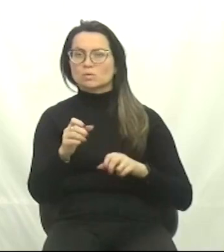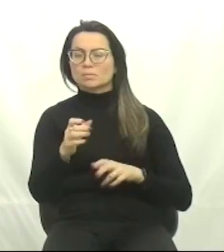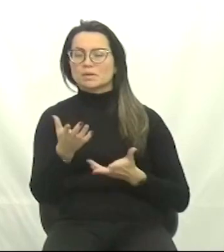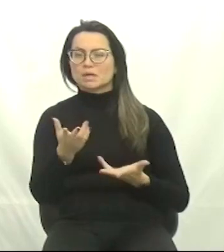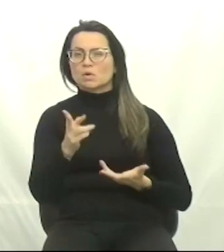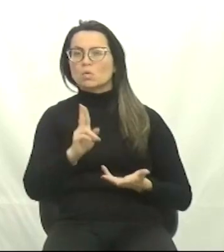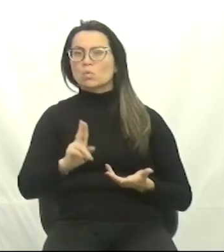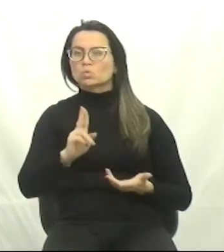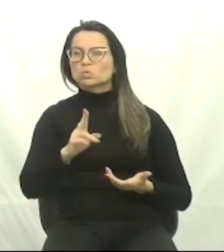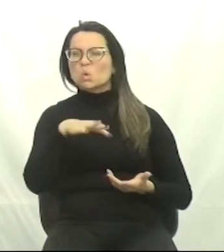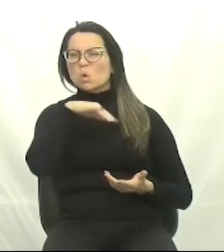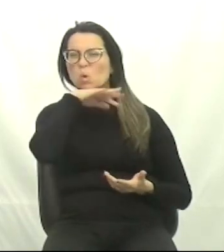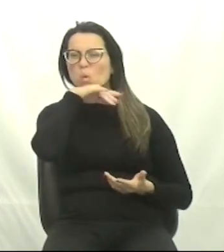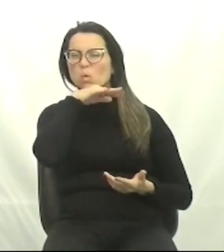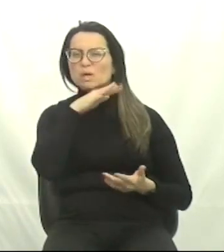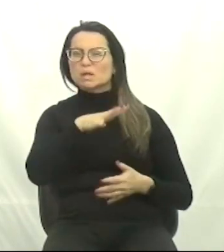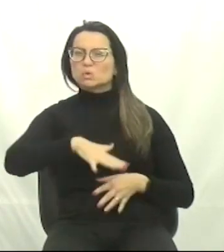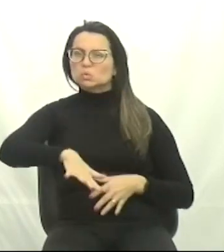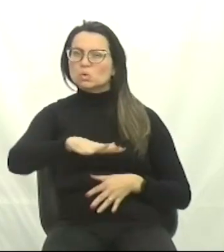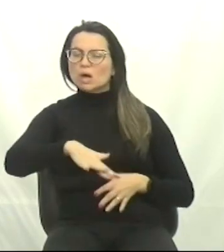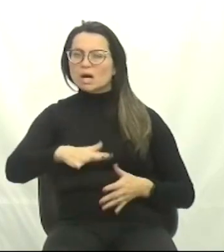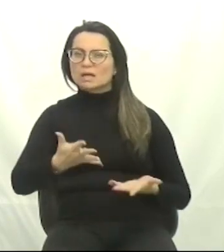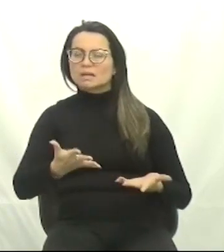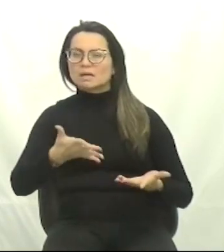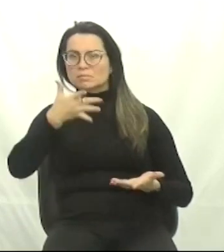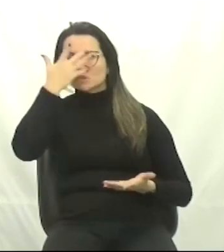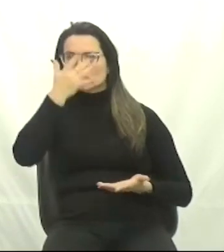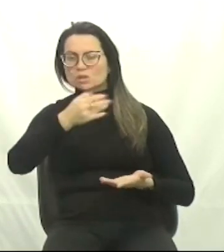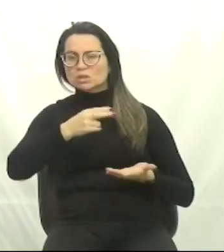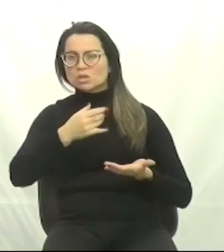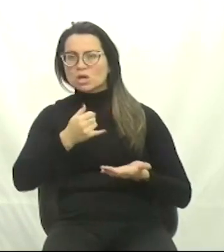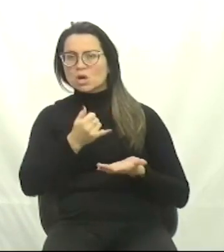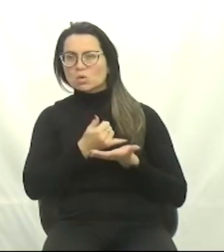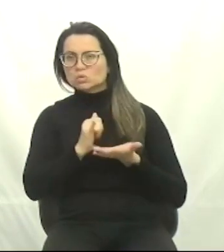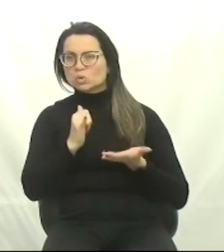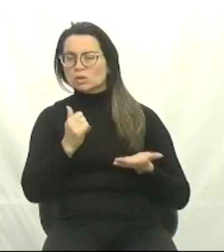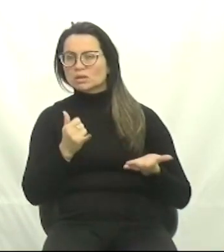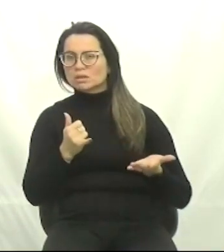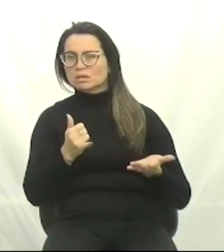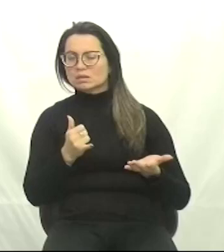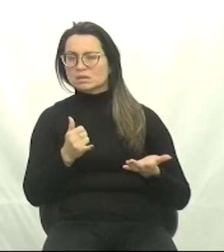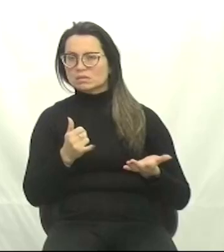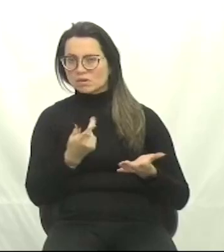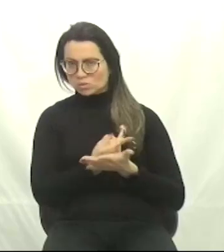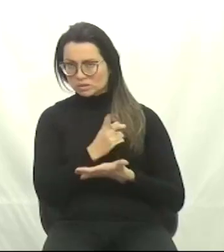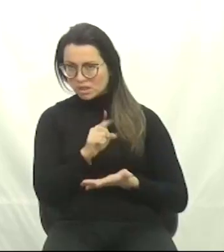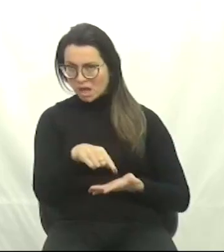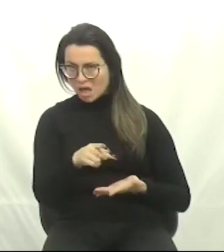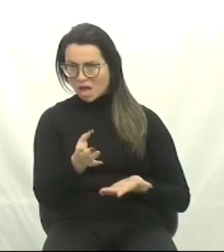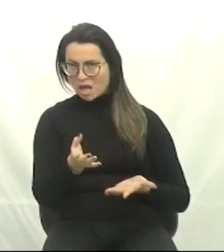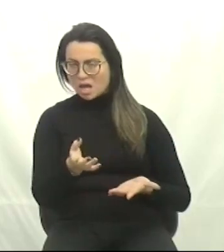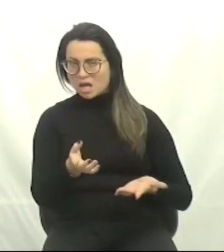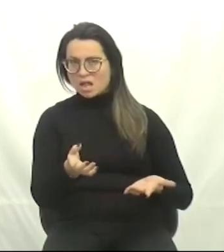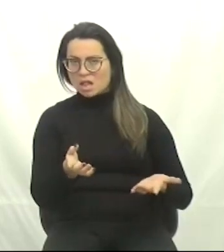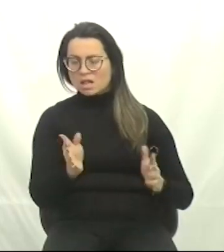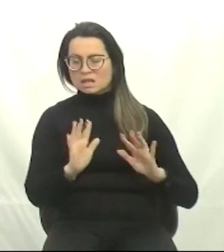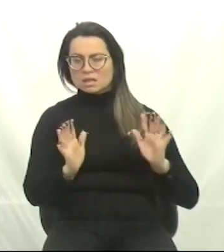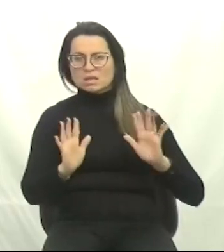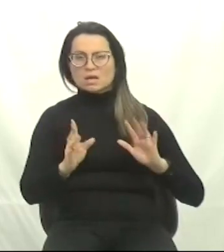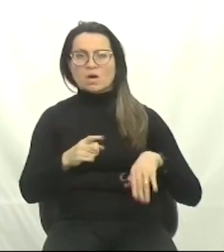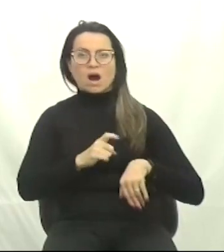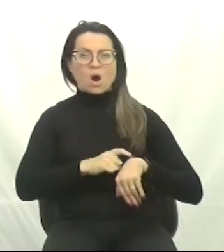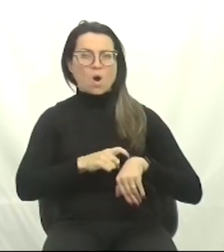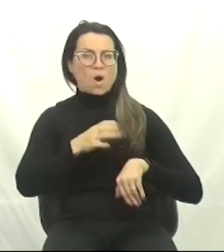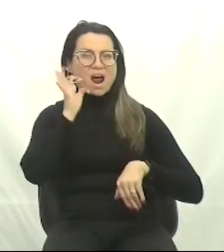daquele espaço por invadir pessoas que vão lá para usar droga. Não vamos deixar acontecer isso, né? Acho que está mais do que na